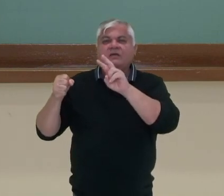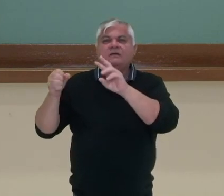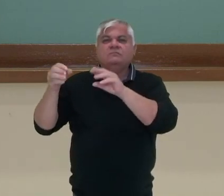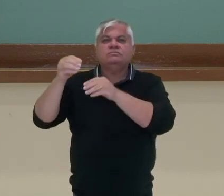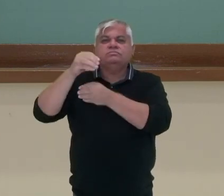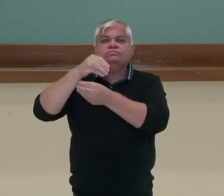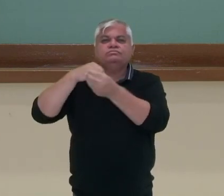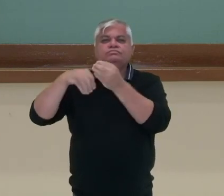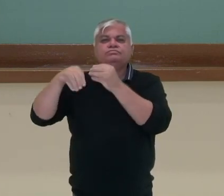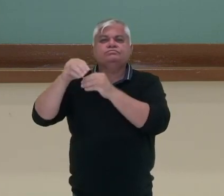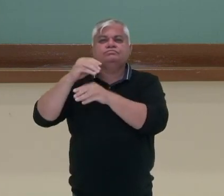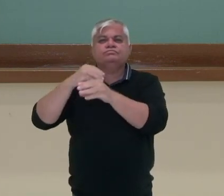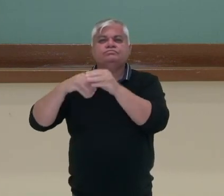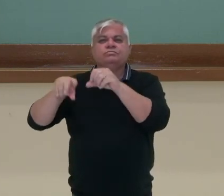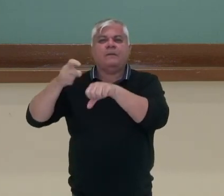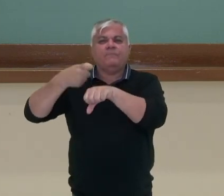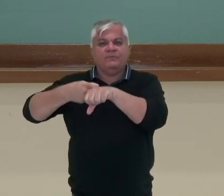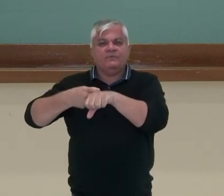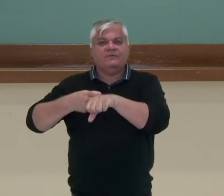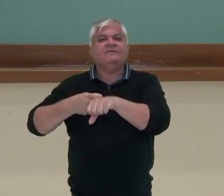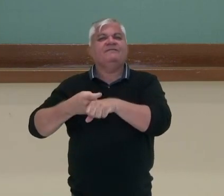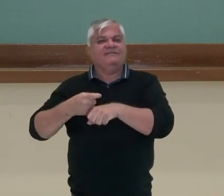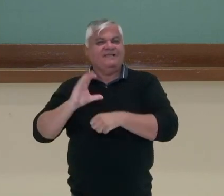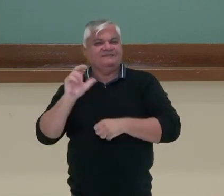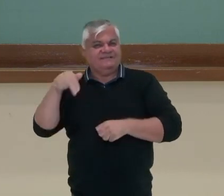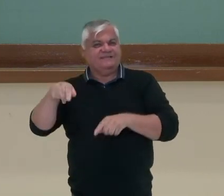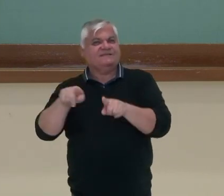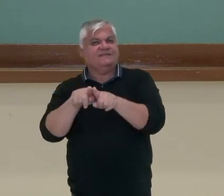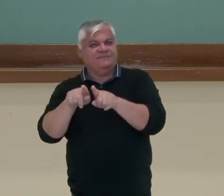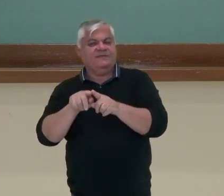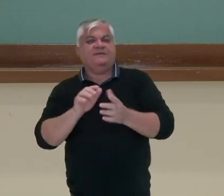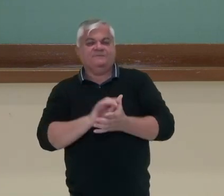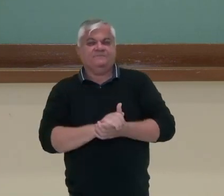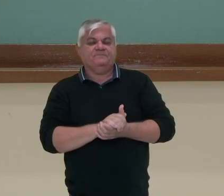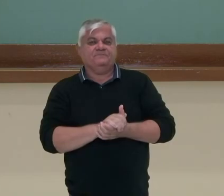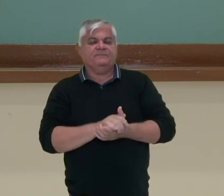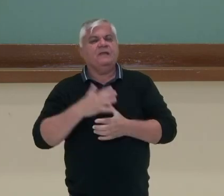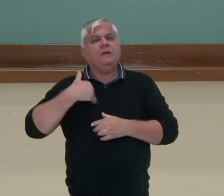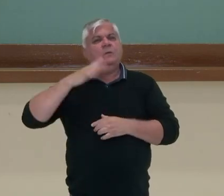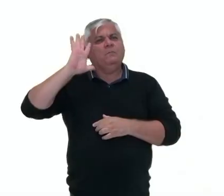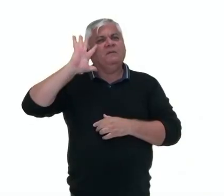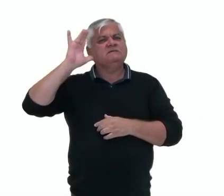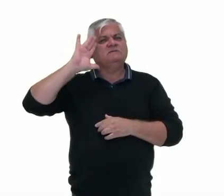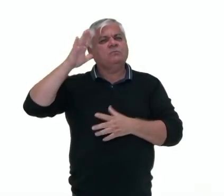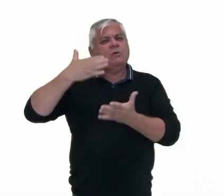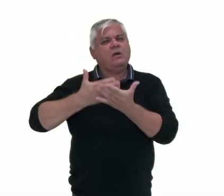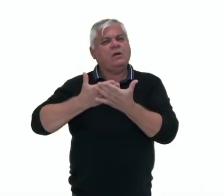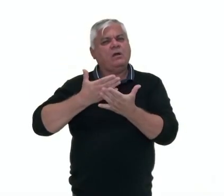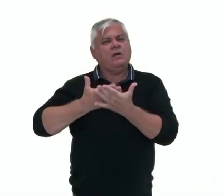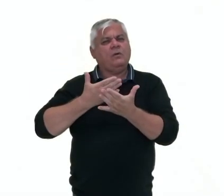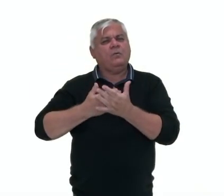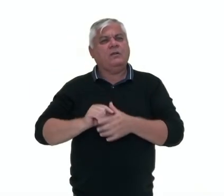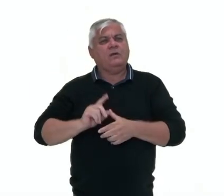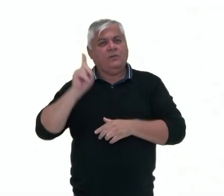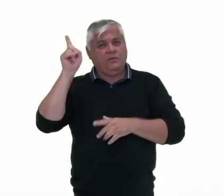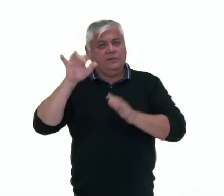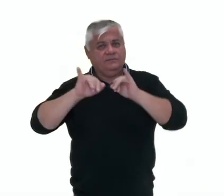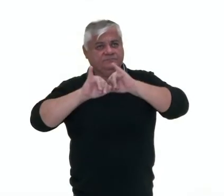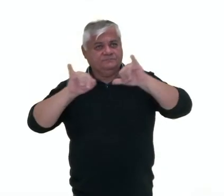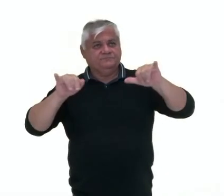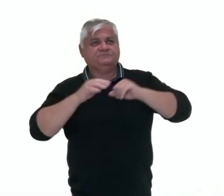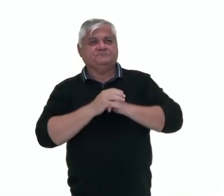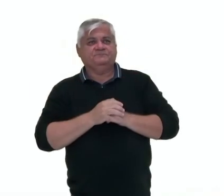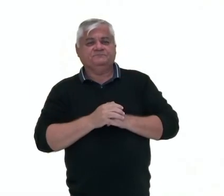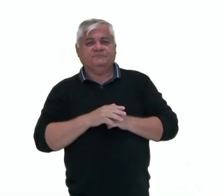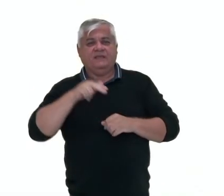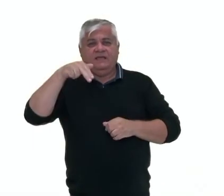seja, a cinética vai diminuir também. E no Pensando sobre a Aula, a gente trouxe a seguinte reportagem aqui, ó.